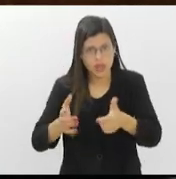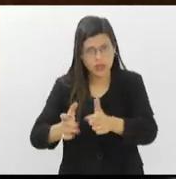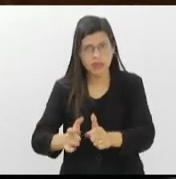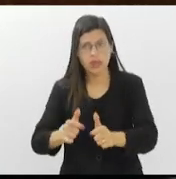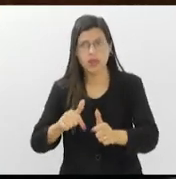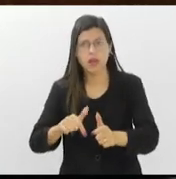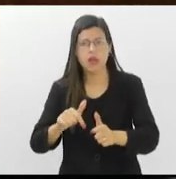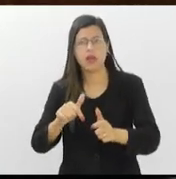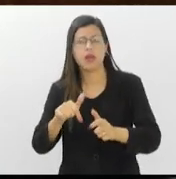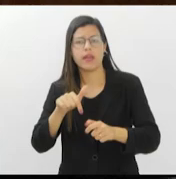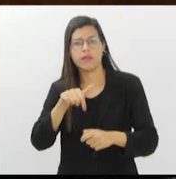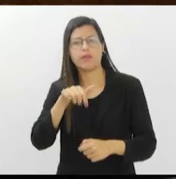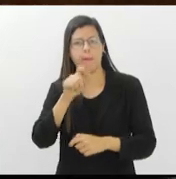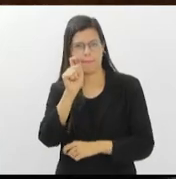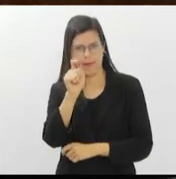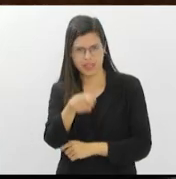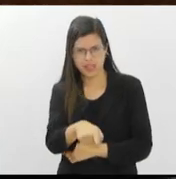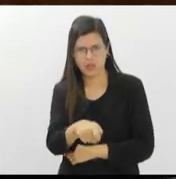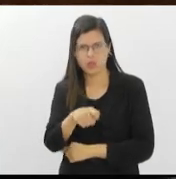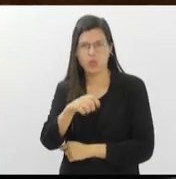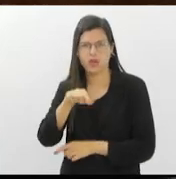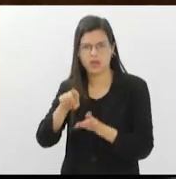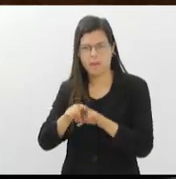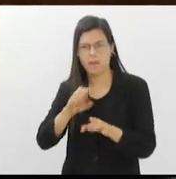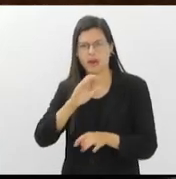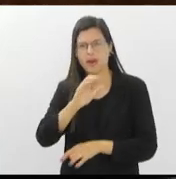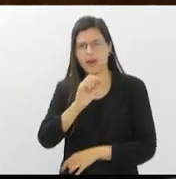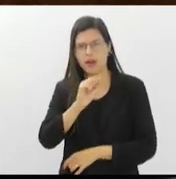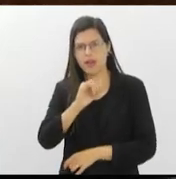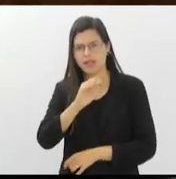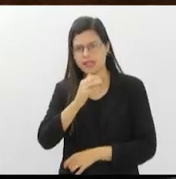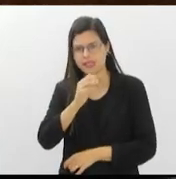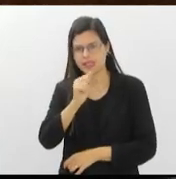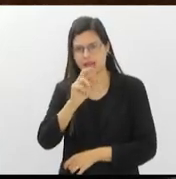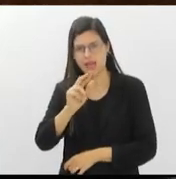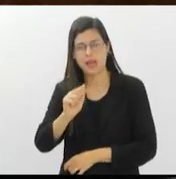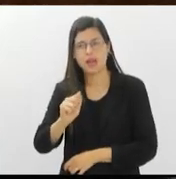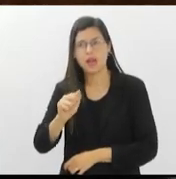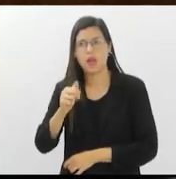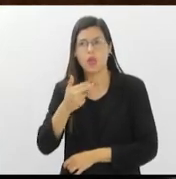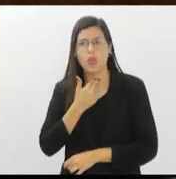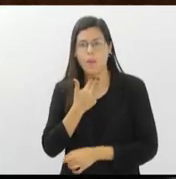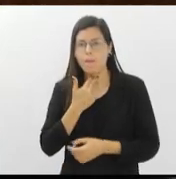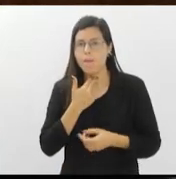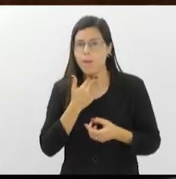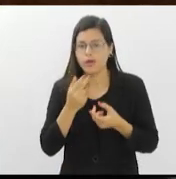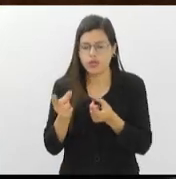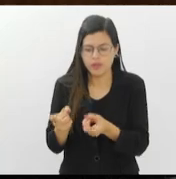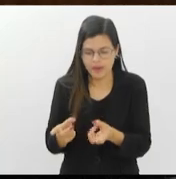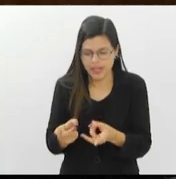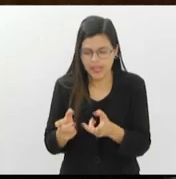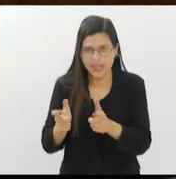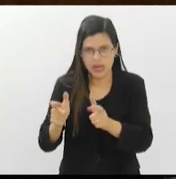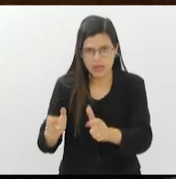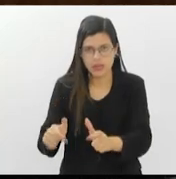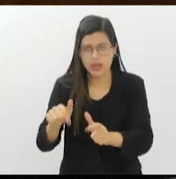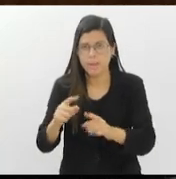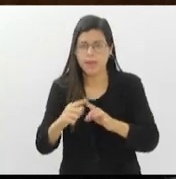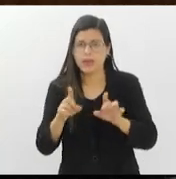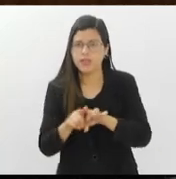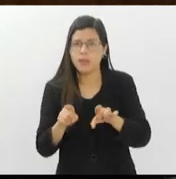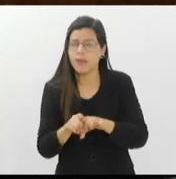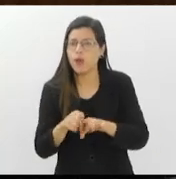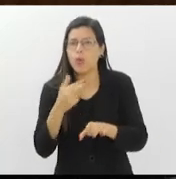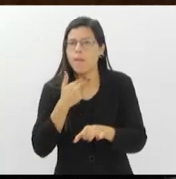dos pescadores e dos caiçaras, eles não podem vender, mas não podem ser tirados de lá e os obriga a ter